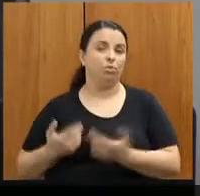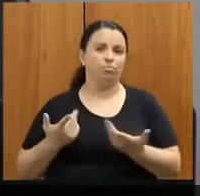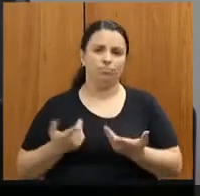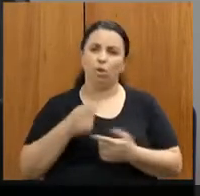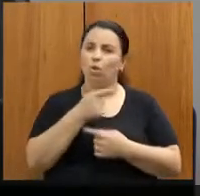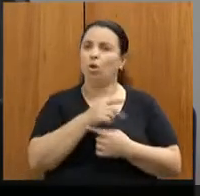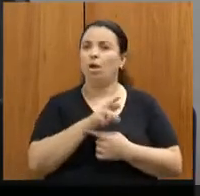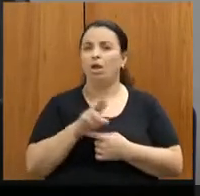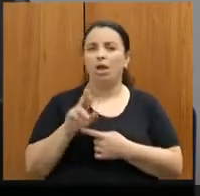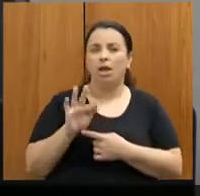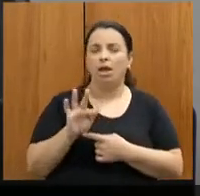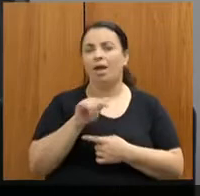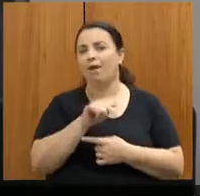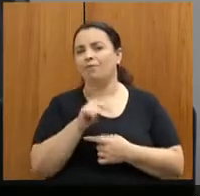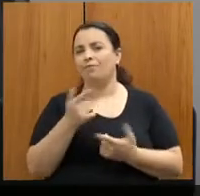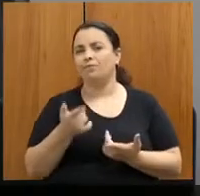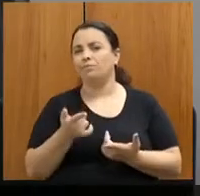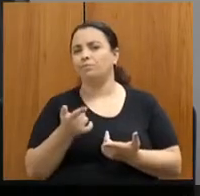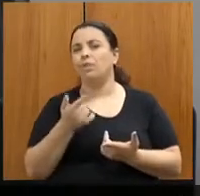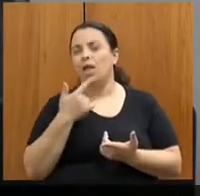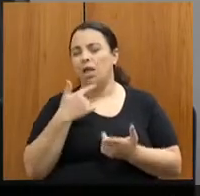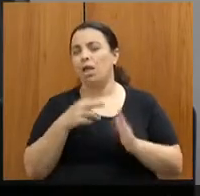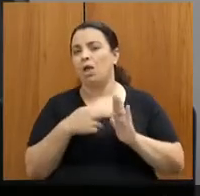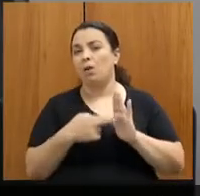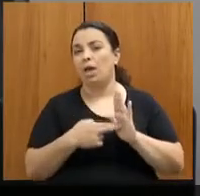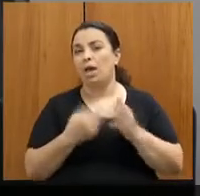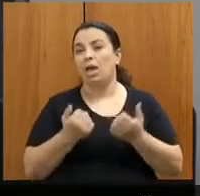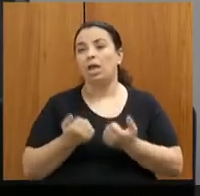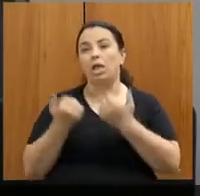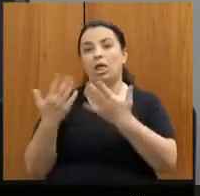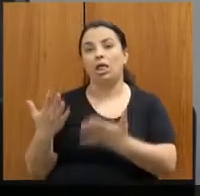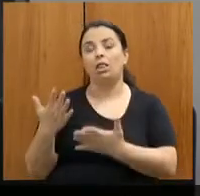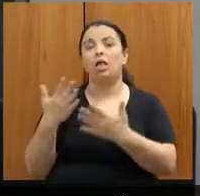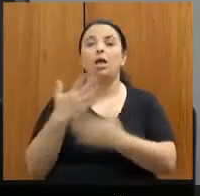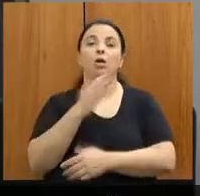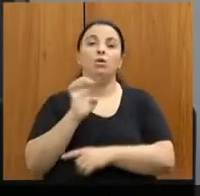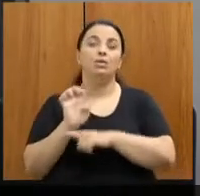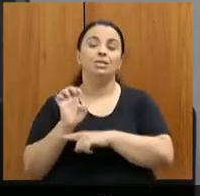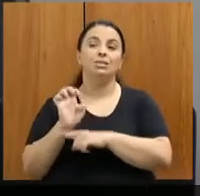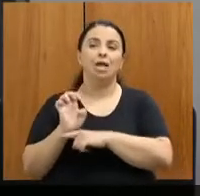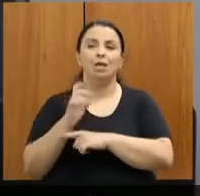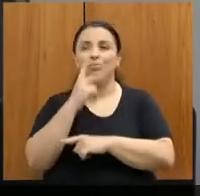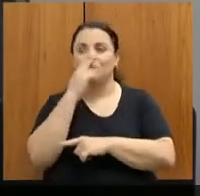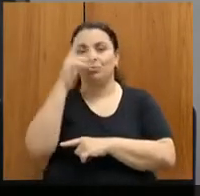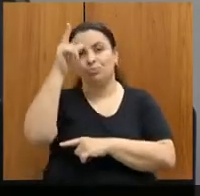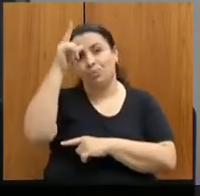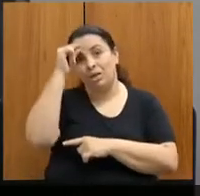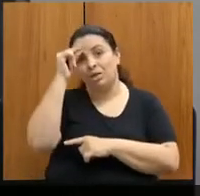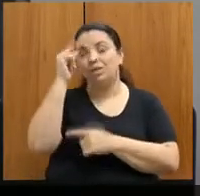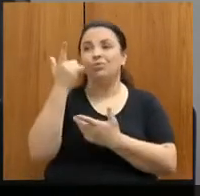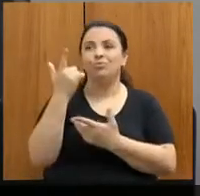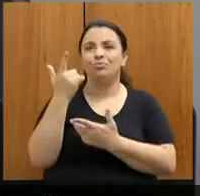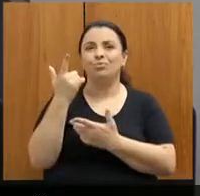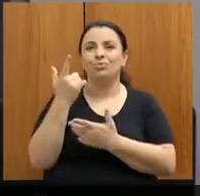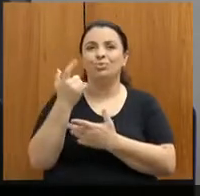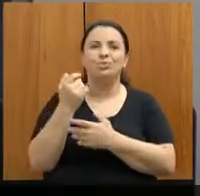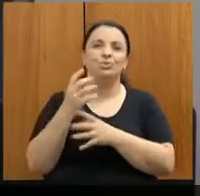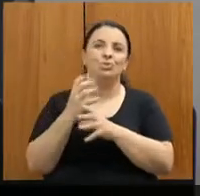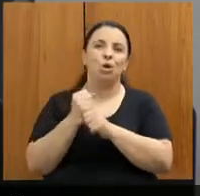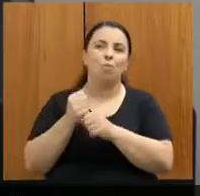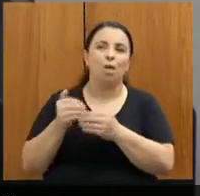claramente um regime que concede ao estado uma pequena folga nos seis primeiros anos